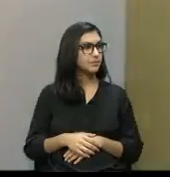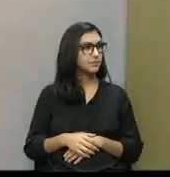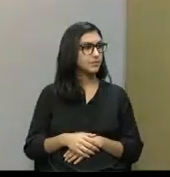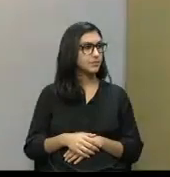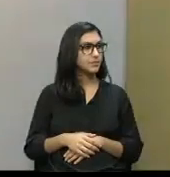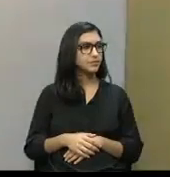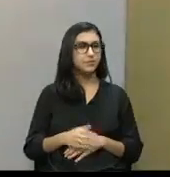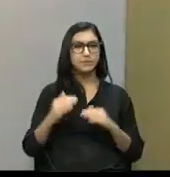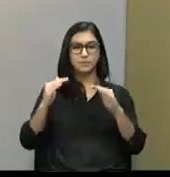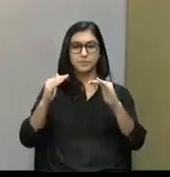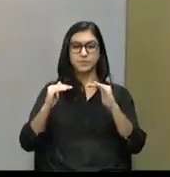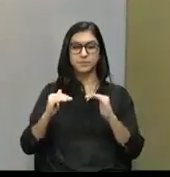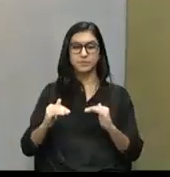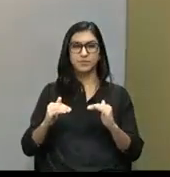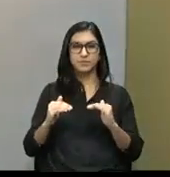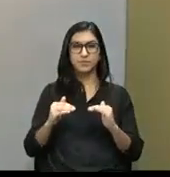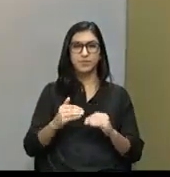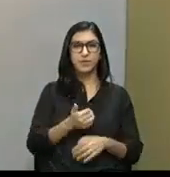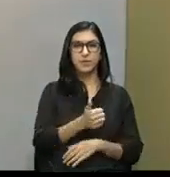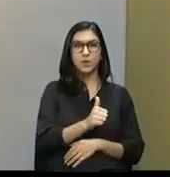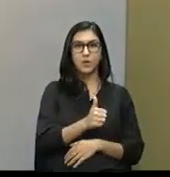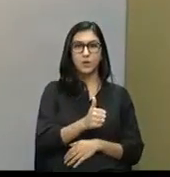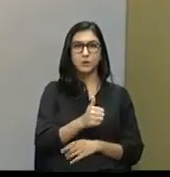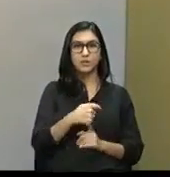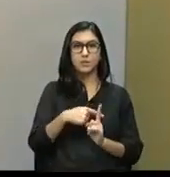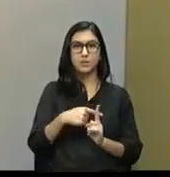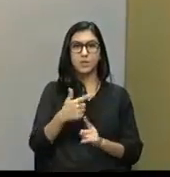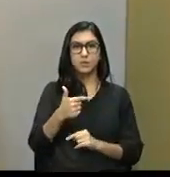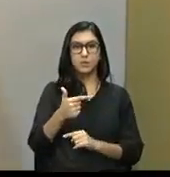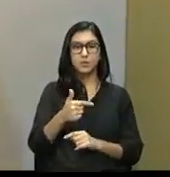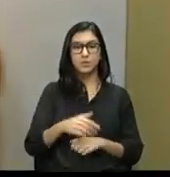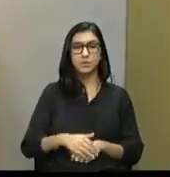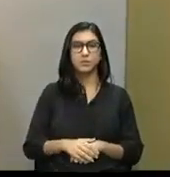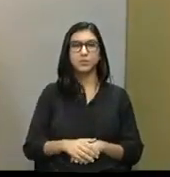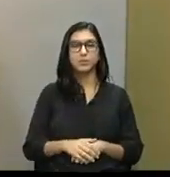Na segunda linha, 11 mais 12,